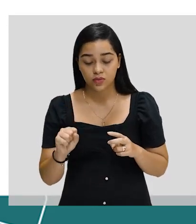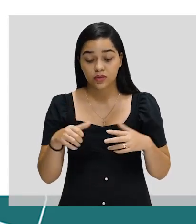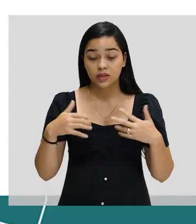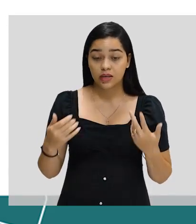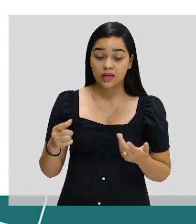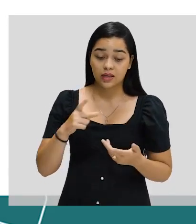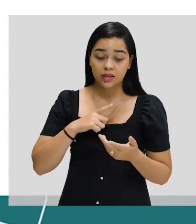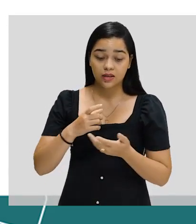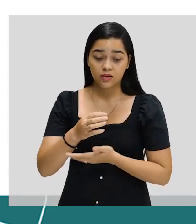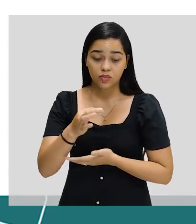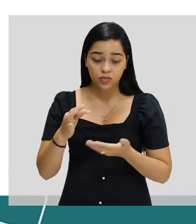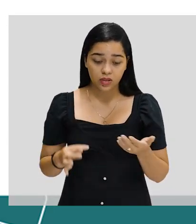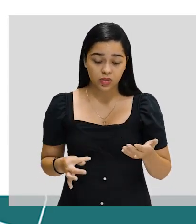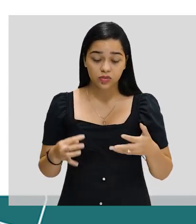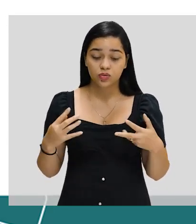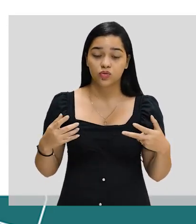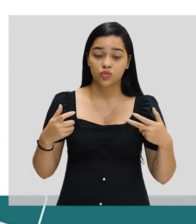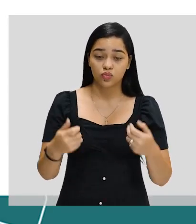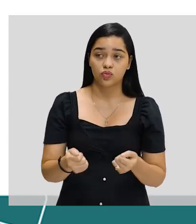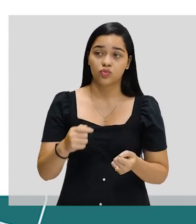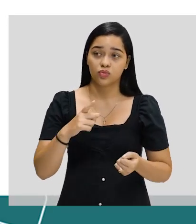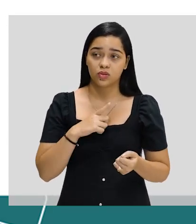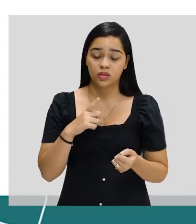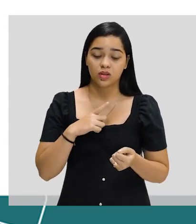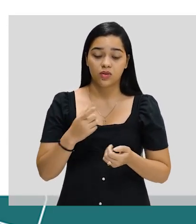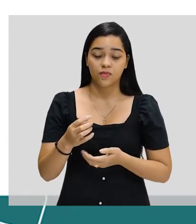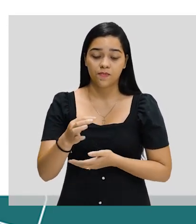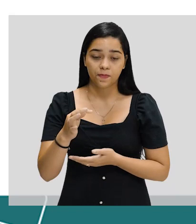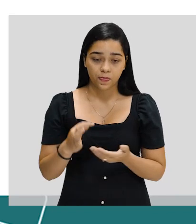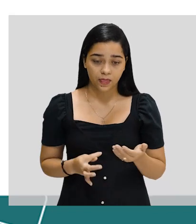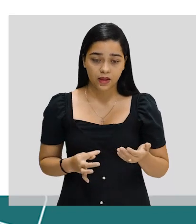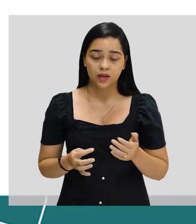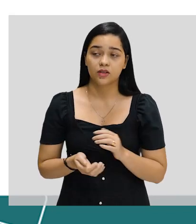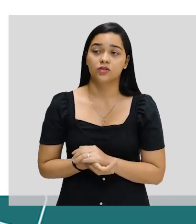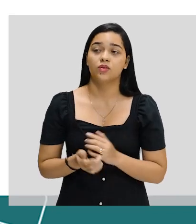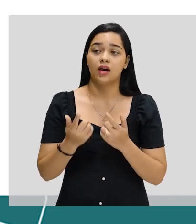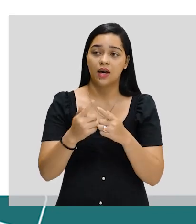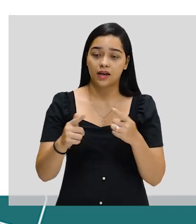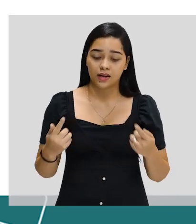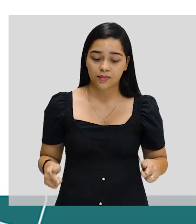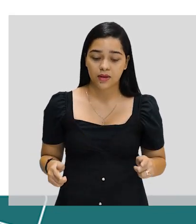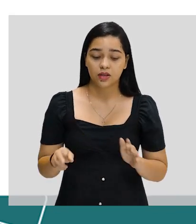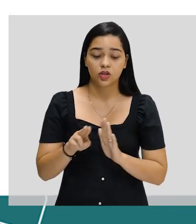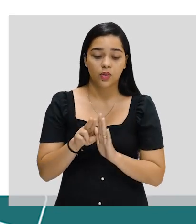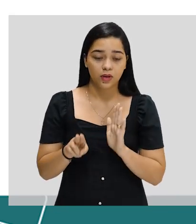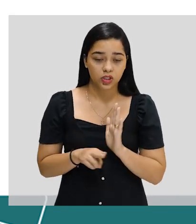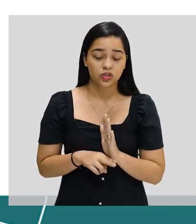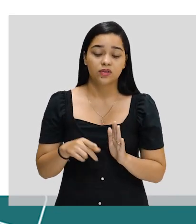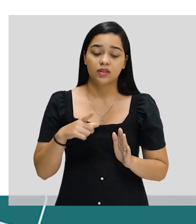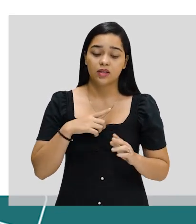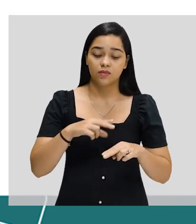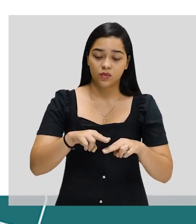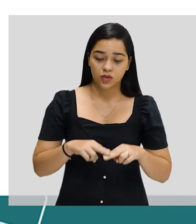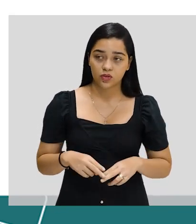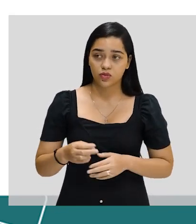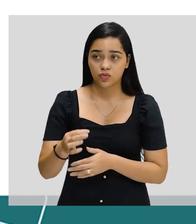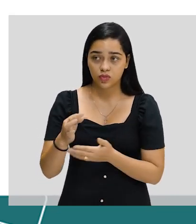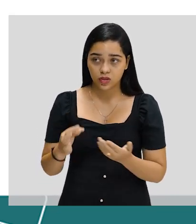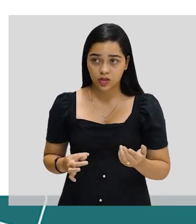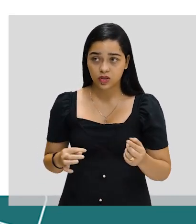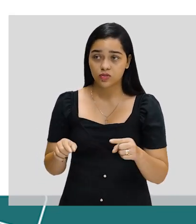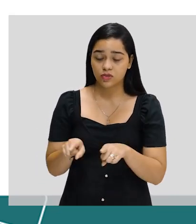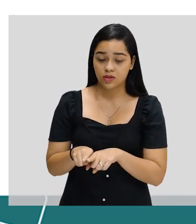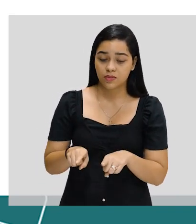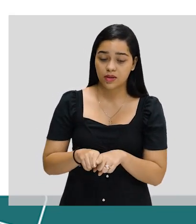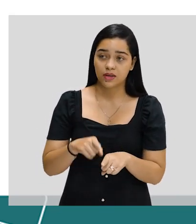claro, no texto. Gente, tudo envolve o texto. A gramática normativa existe por causa do texto. O texto existe